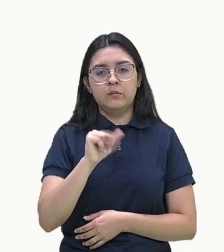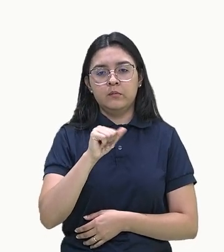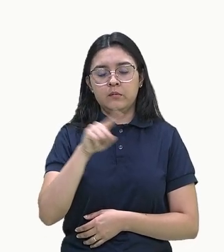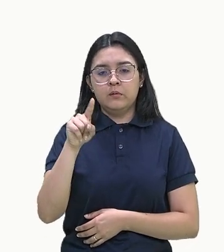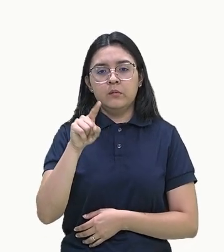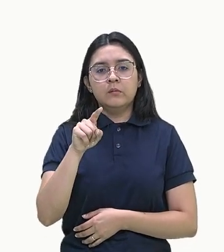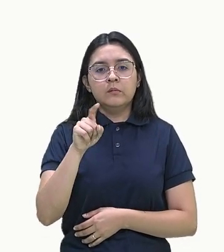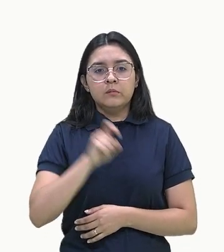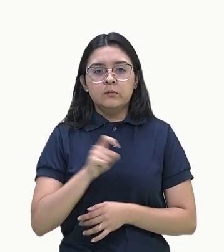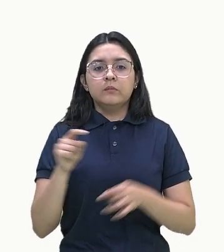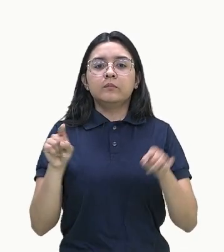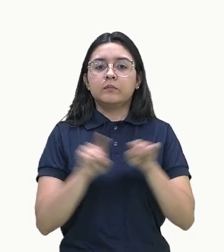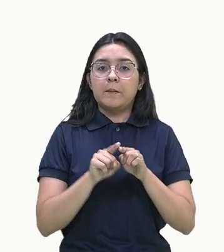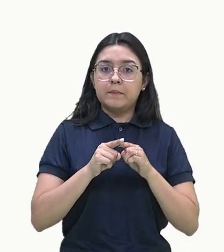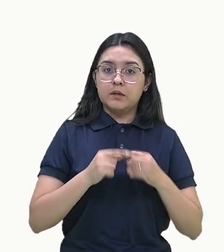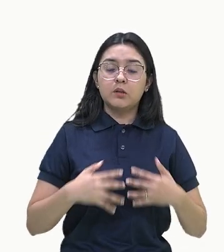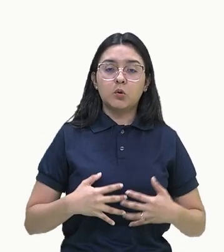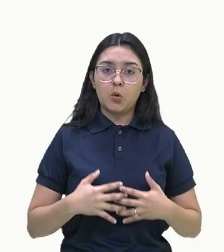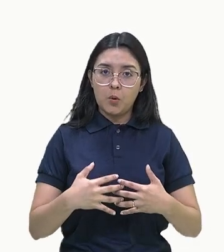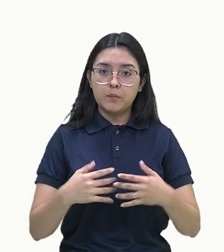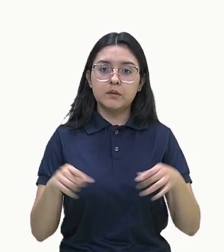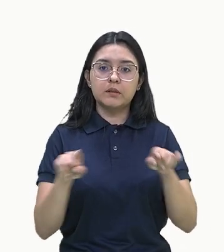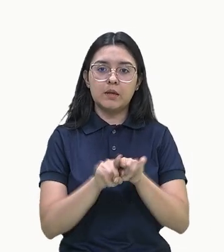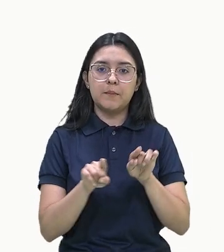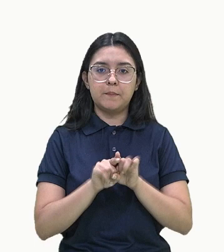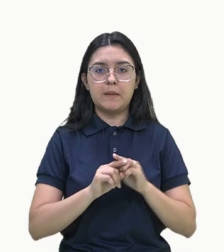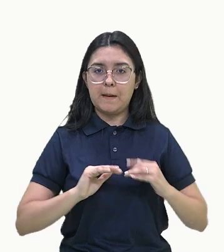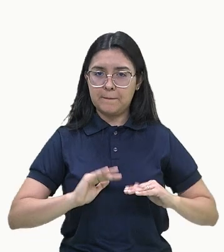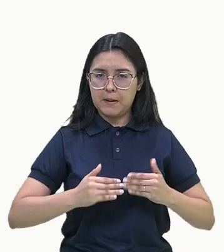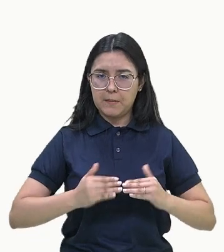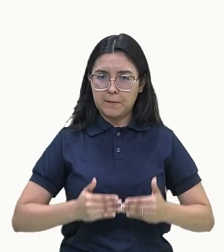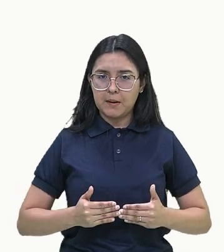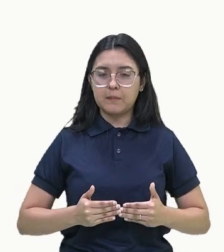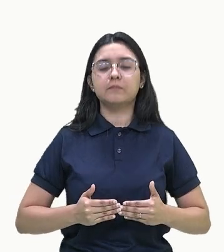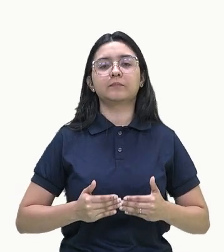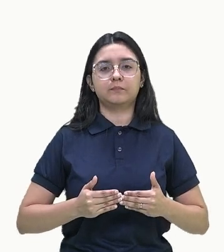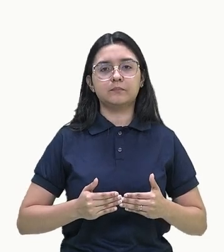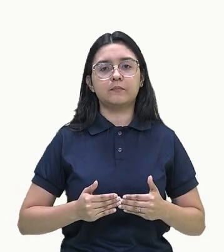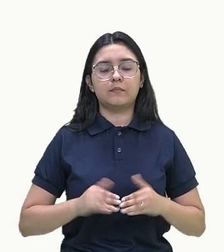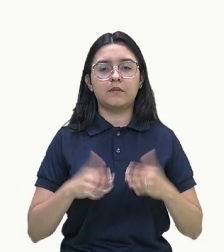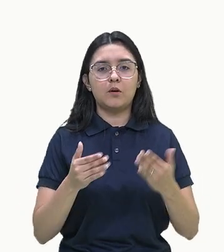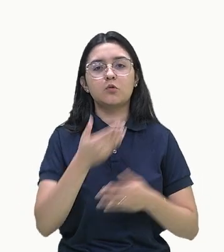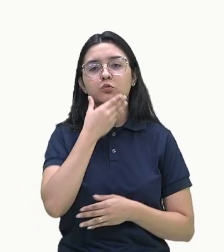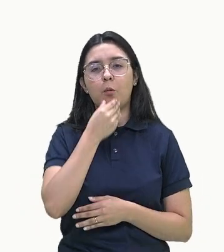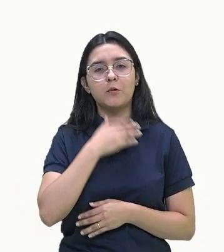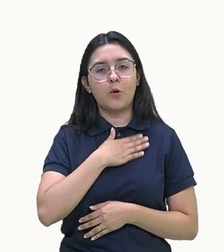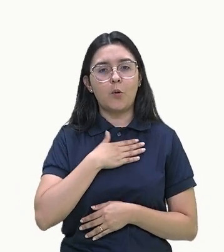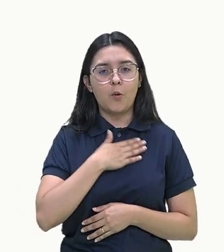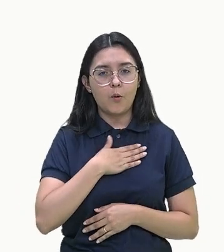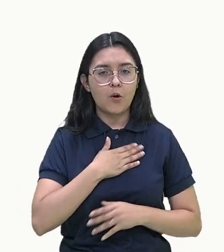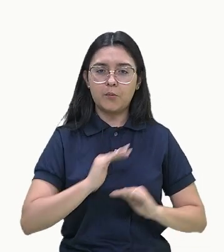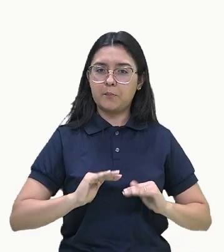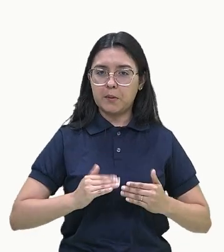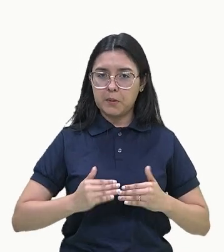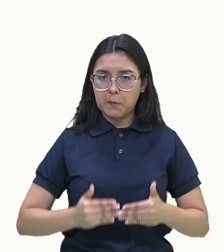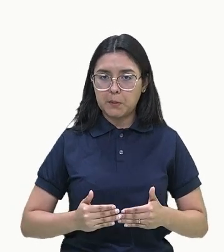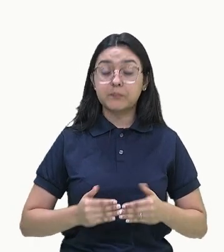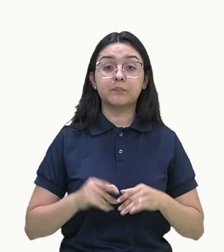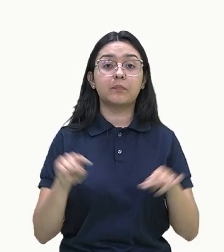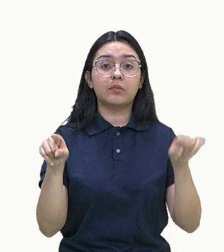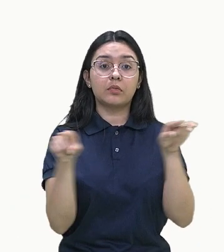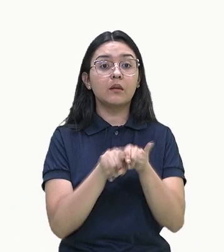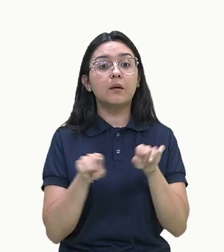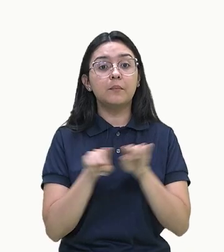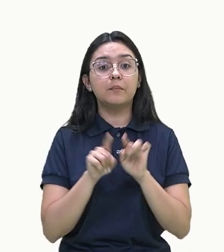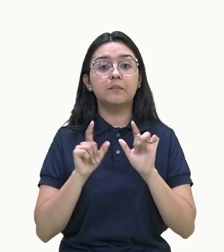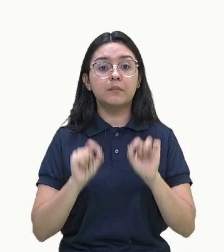o reto abdominal, para deixar aquela barriga tanquinho, né, que os meninos gostam muito, né? Ou